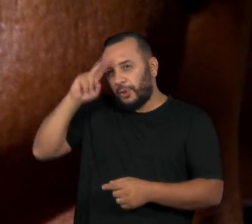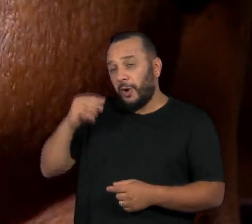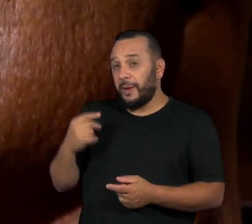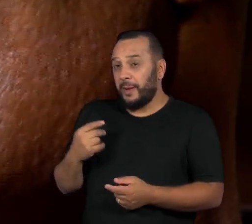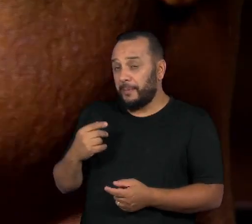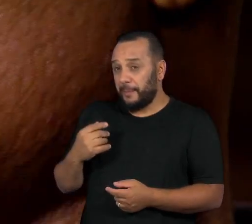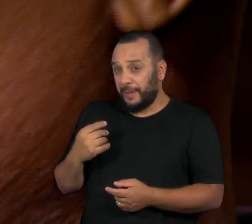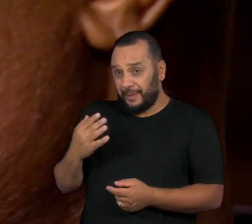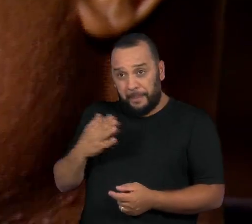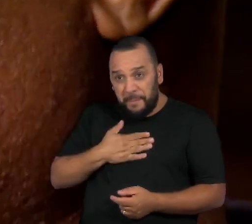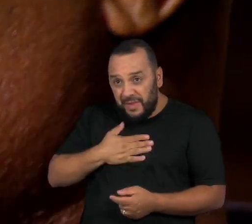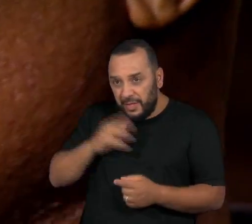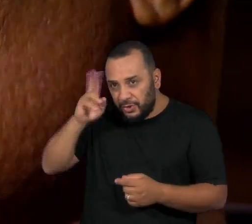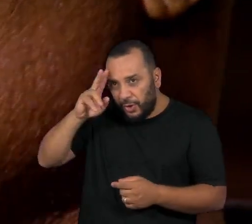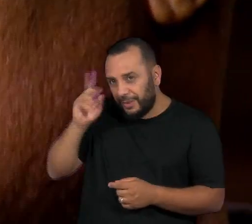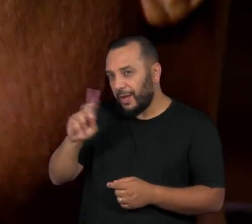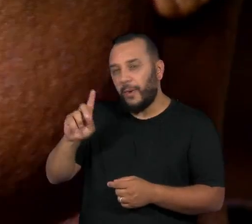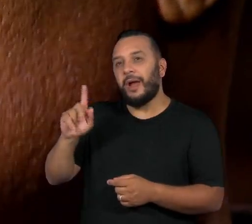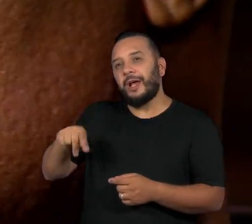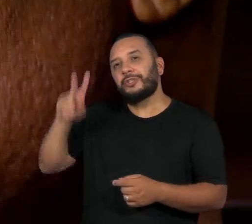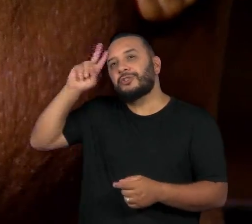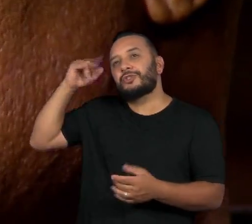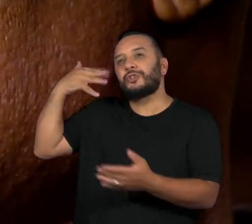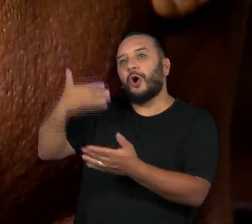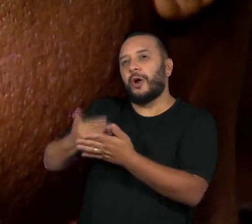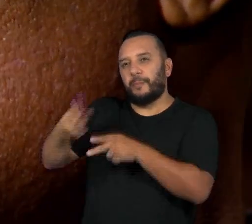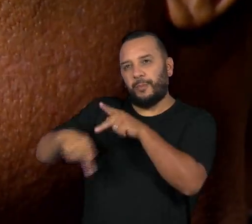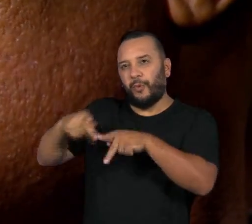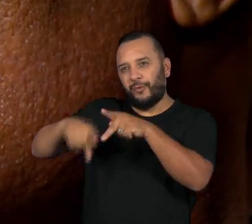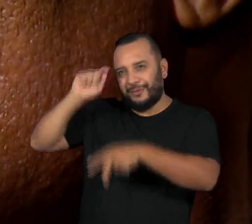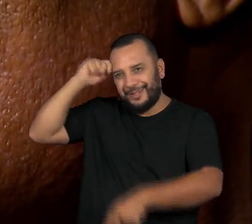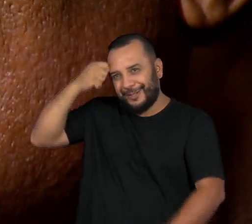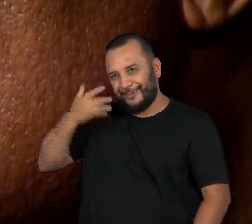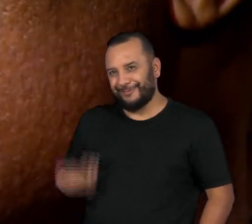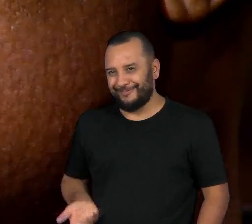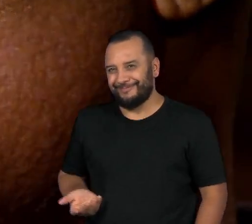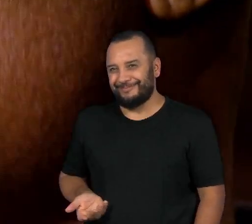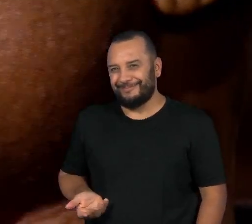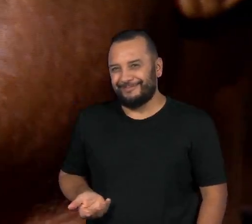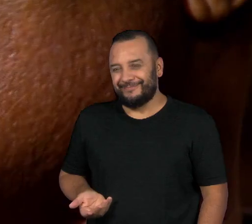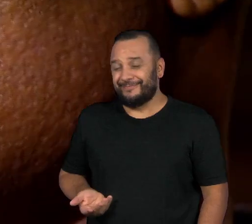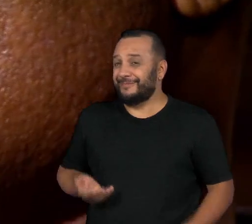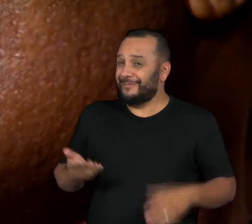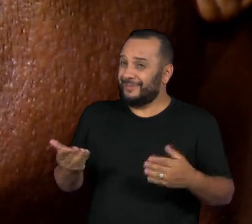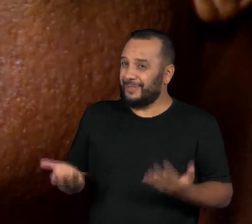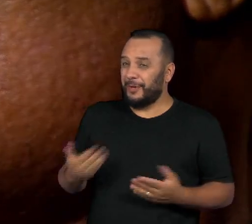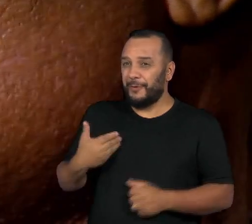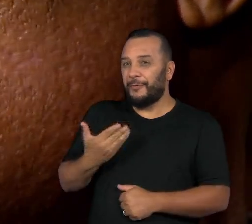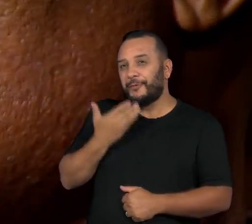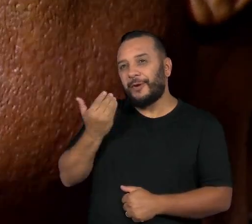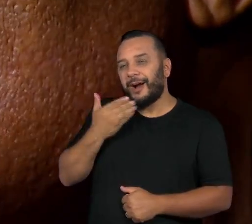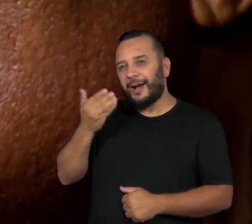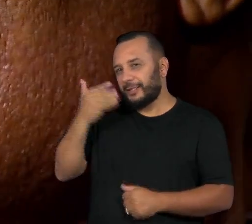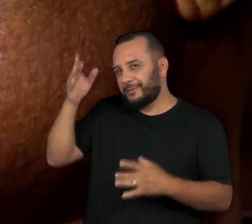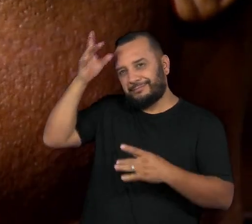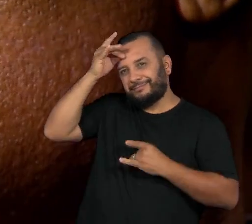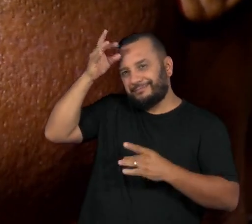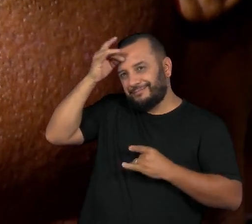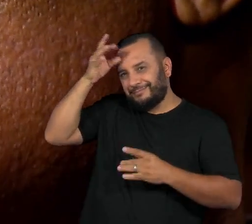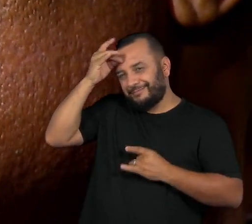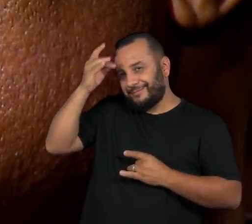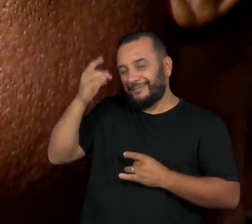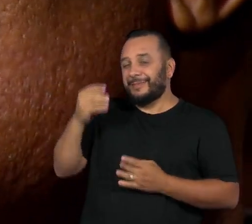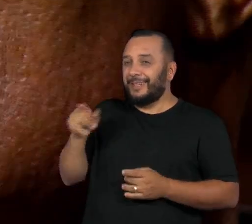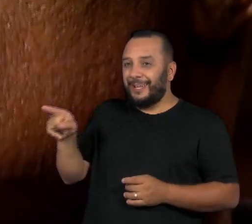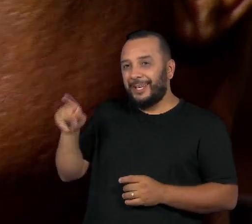história, né? Uma história do povo negro. Então, acho que ficou fácil, né, o seu Jorge interpretar o meu